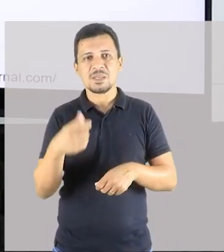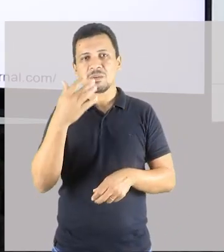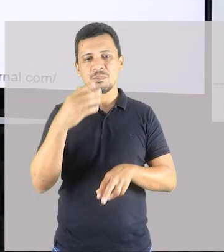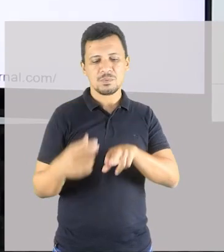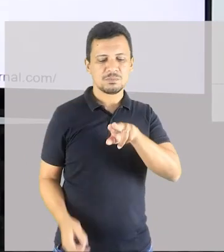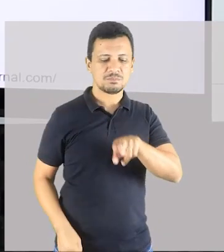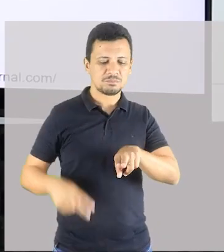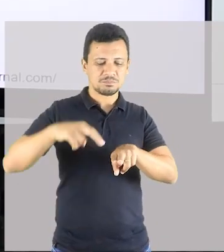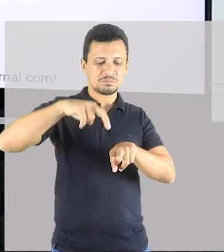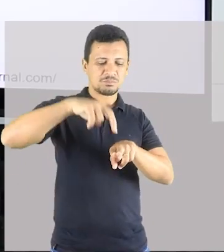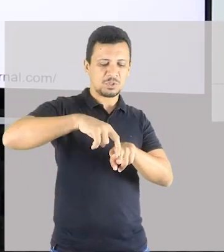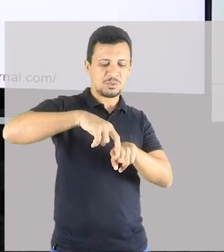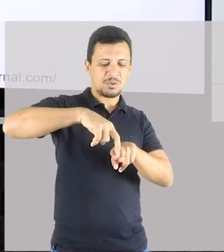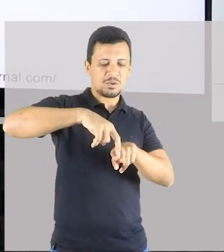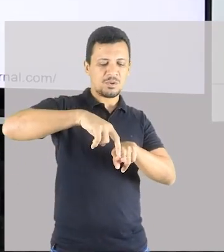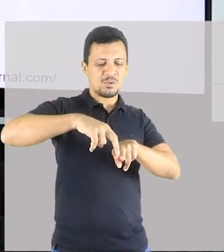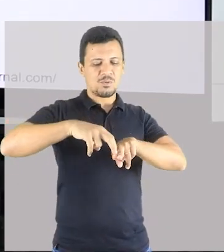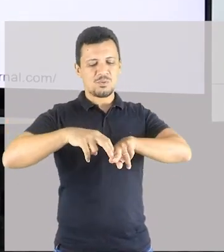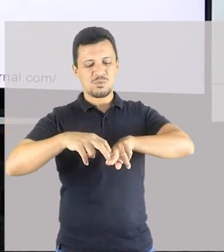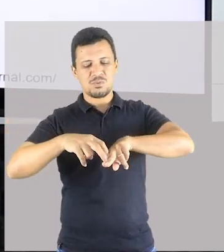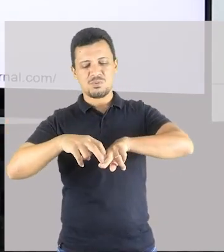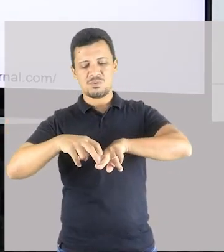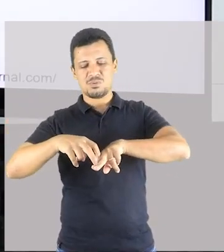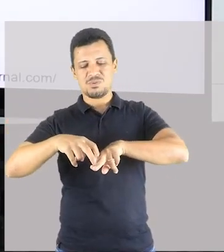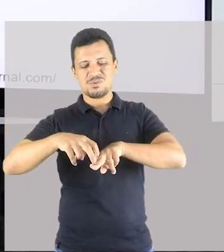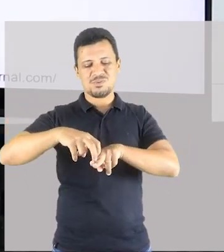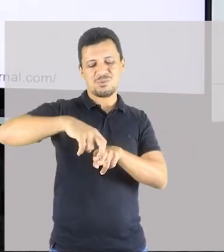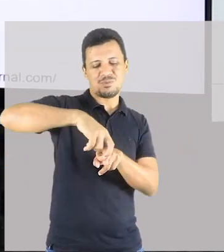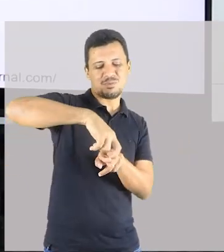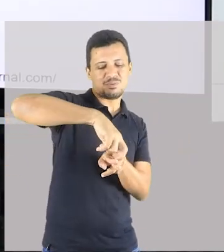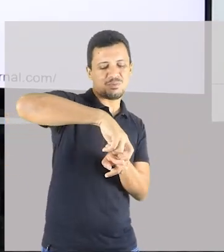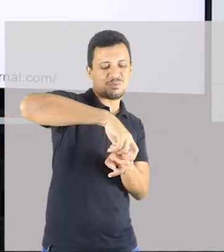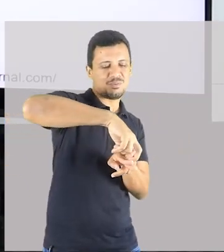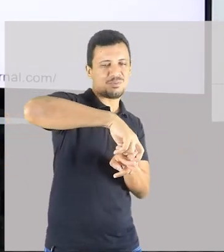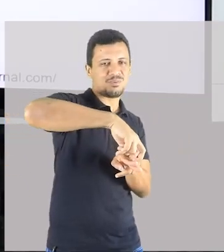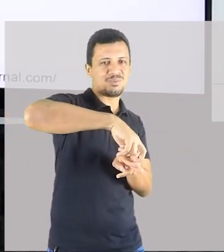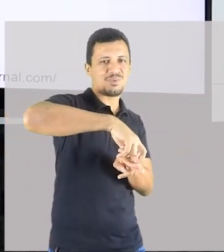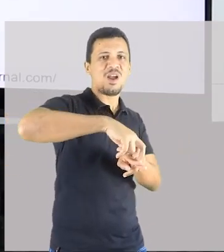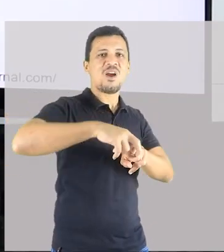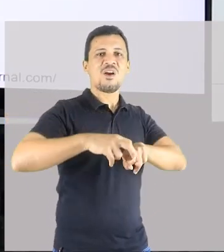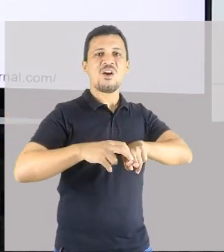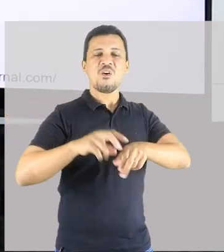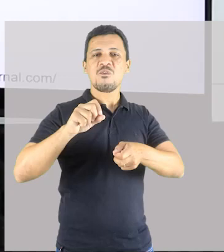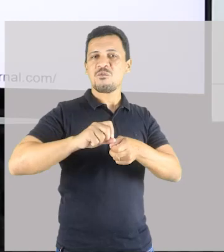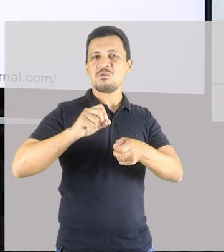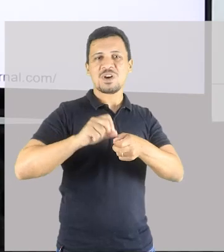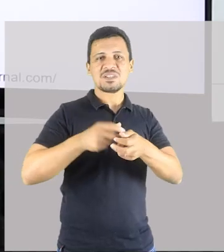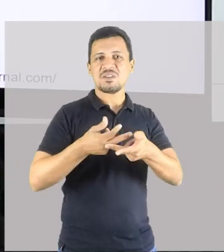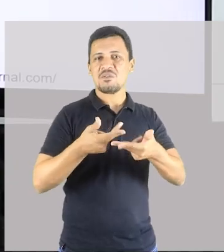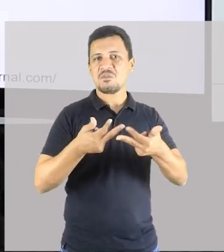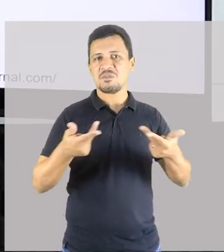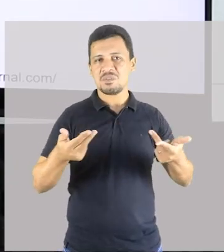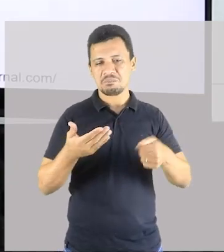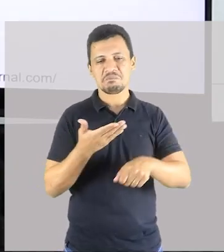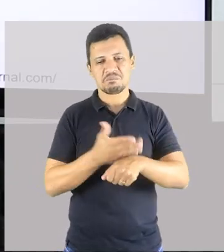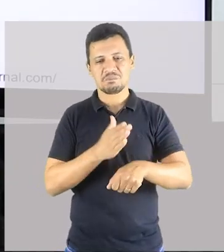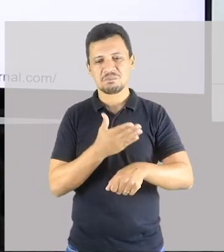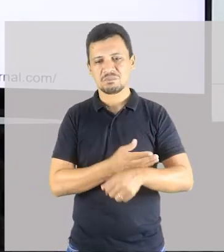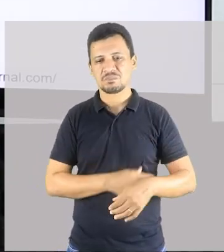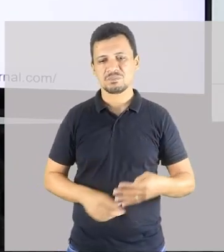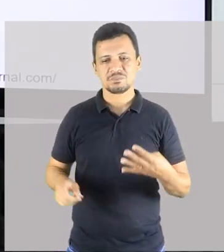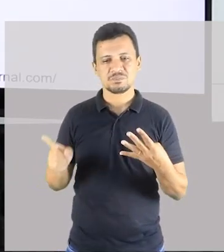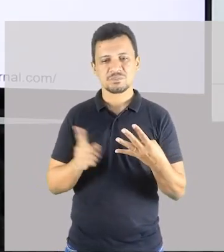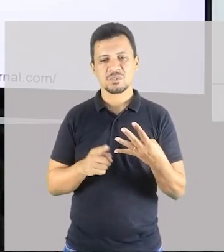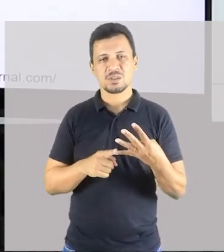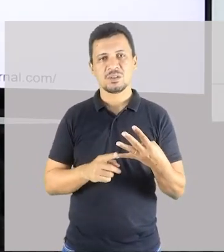ele mude de direção e façam as manobras no skate, vão